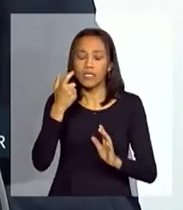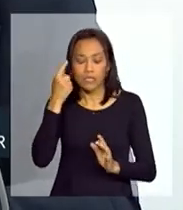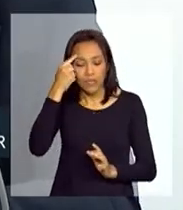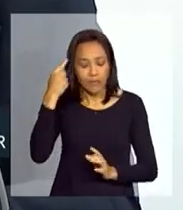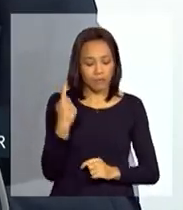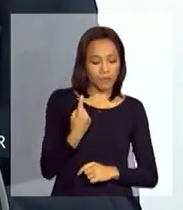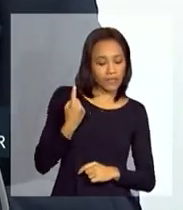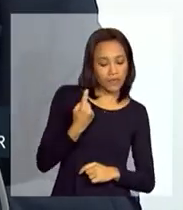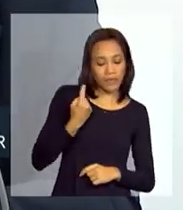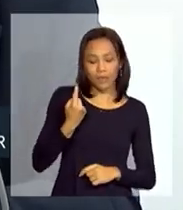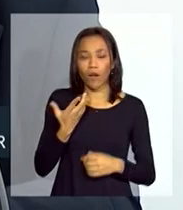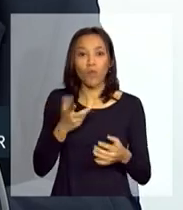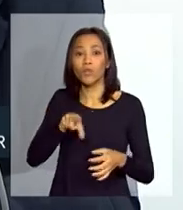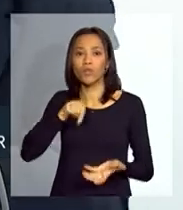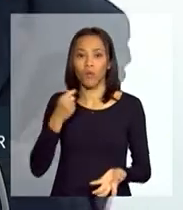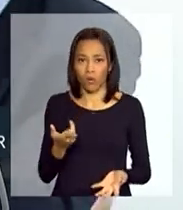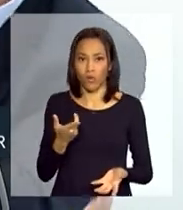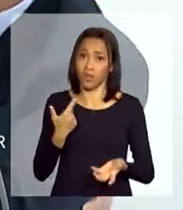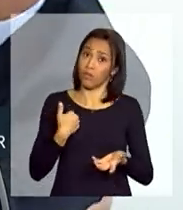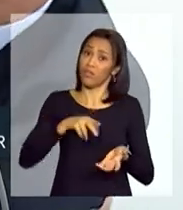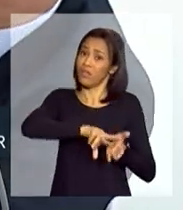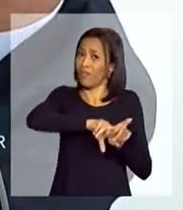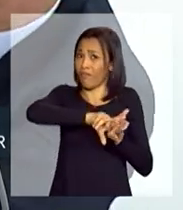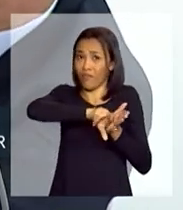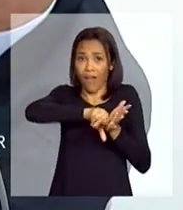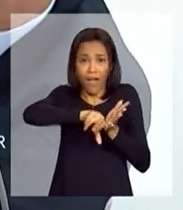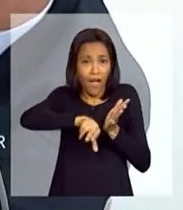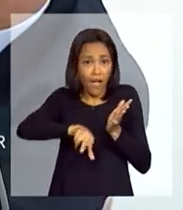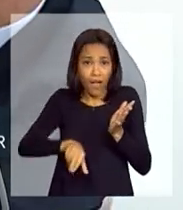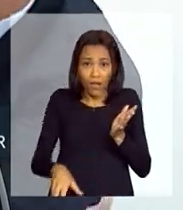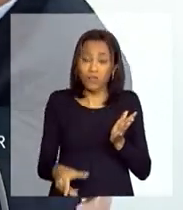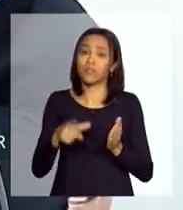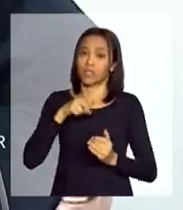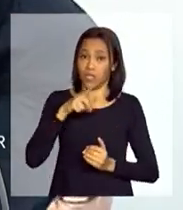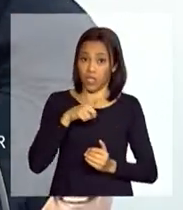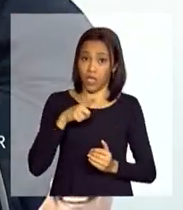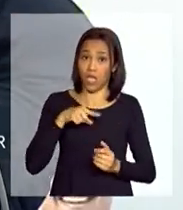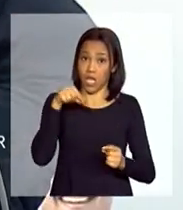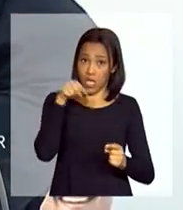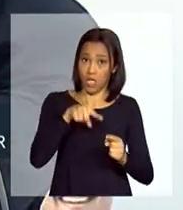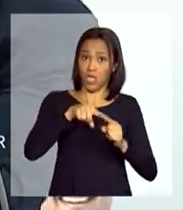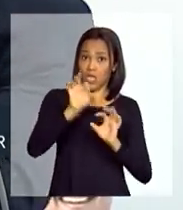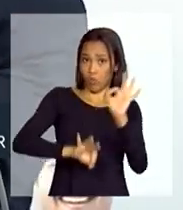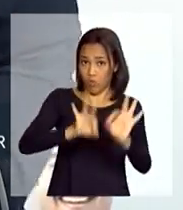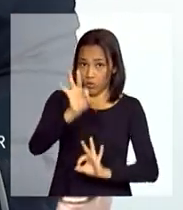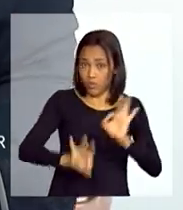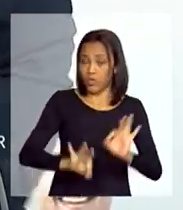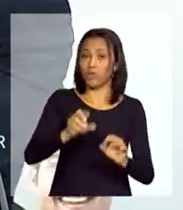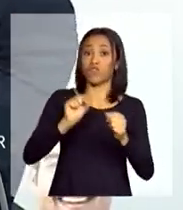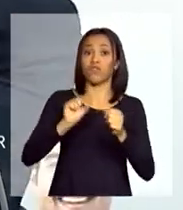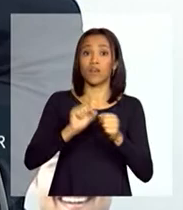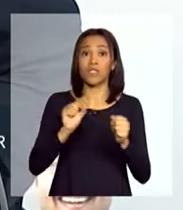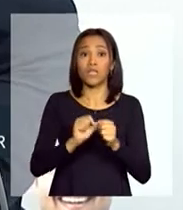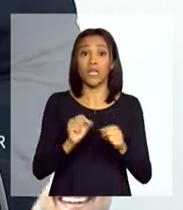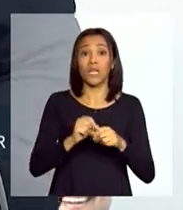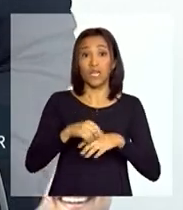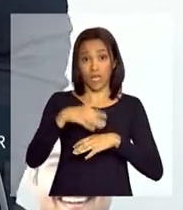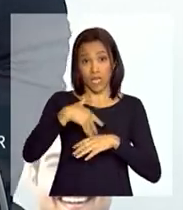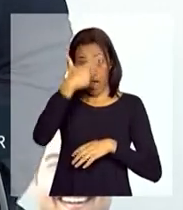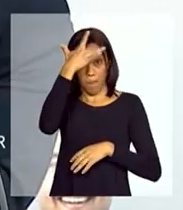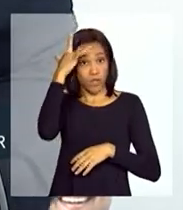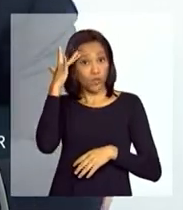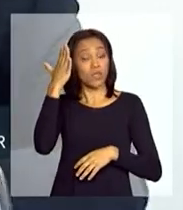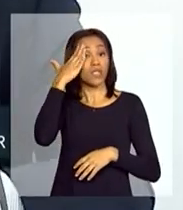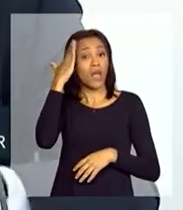essa condição tem várias ações outras que envolve aqui o projeto de você fazer com que o cliente essa mensagem chega o cliente